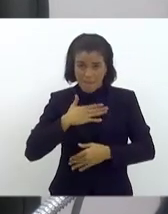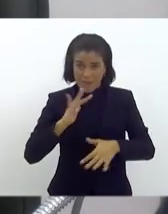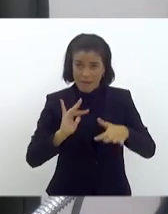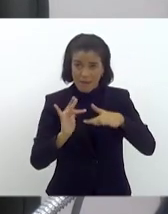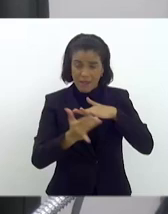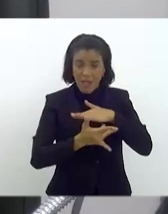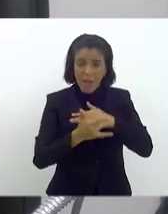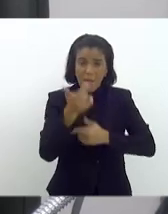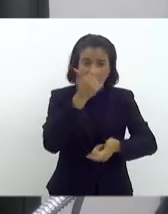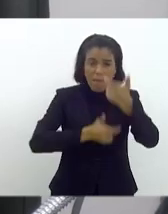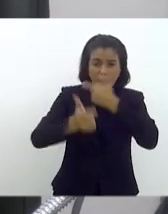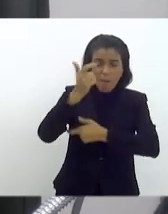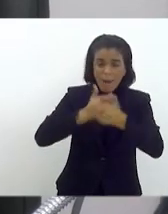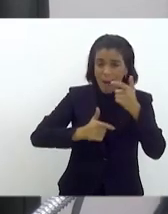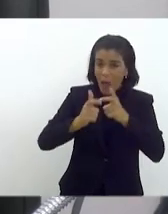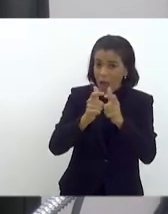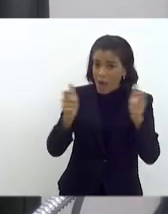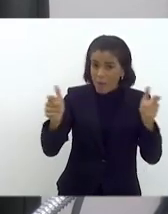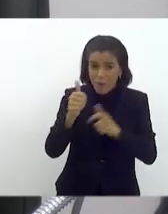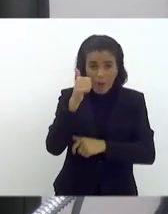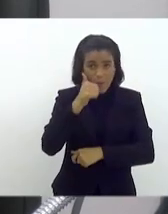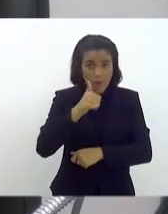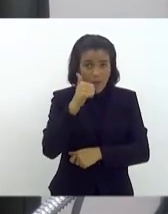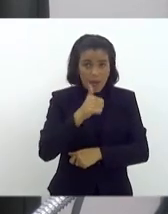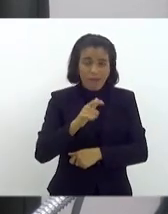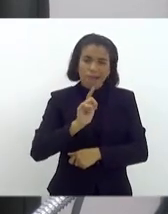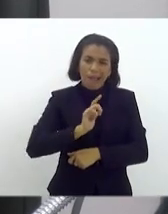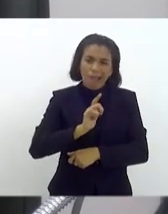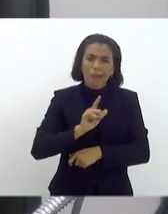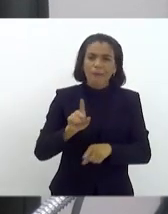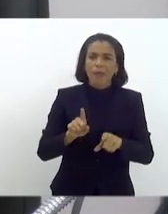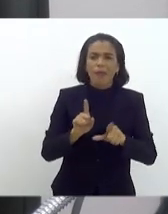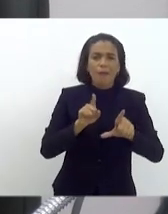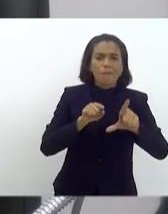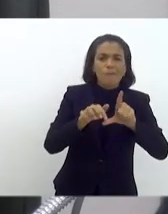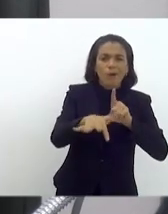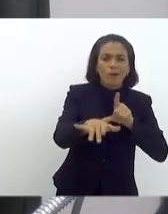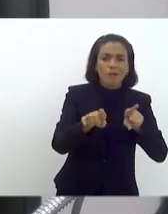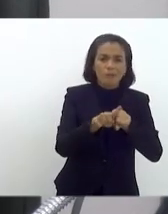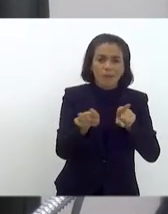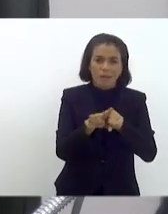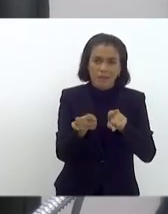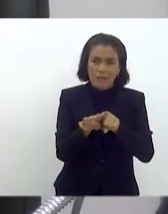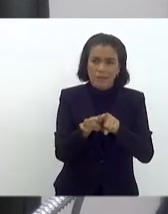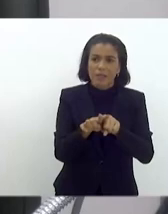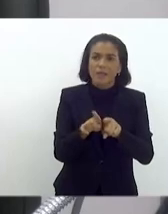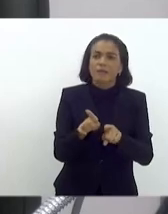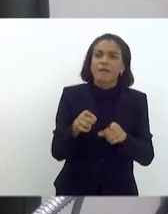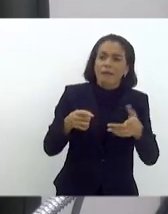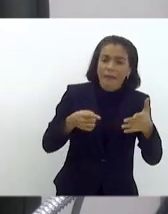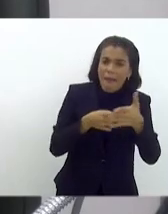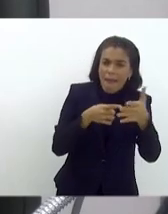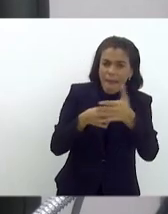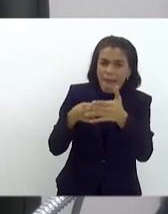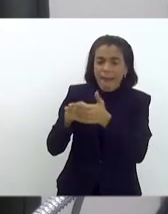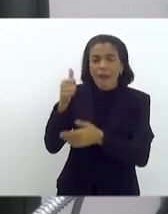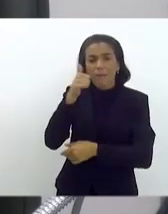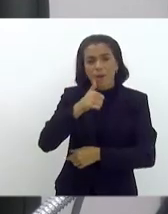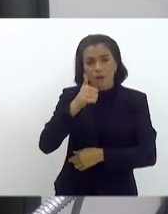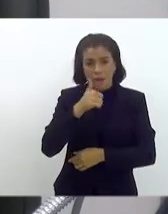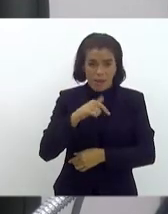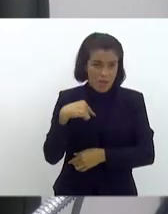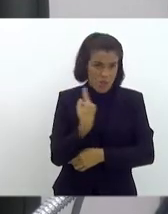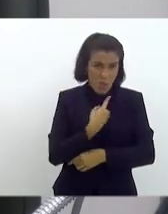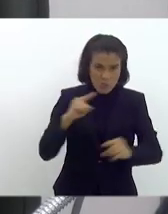maiores xingamentos são de mulheres se você abrir umas blogueiras que mostram o corpo de malhar o dia a dia os maiores xingamentos são de mulheres nós não podemos